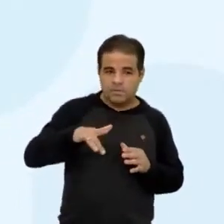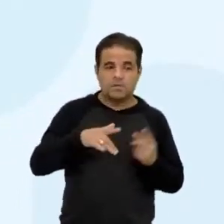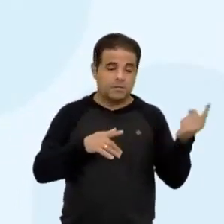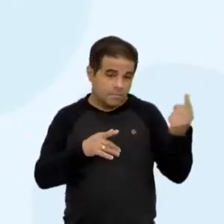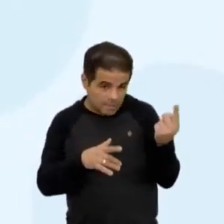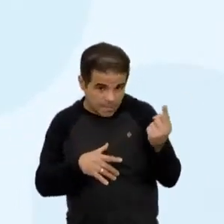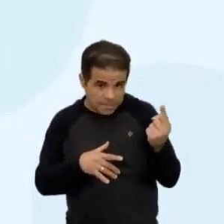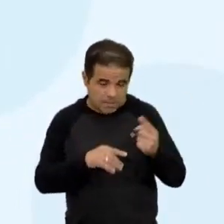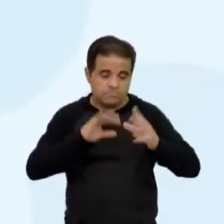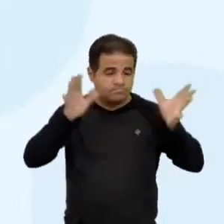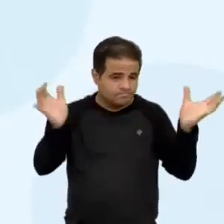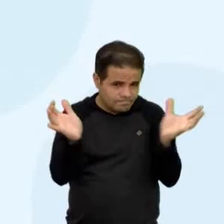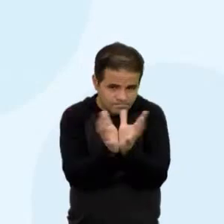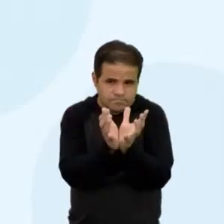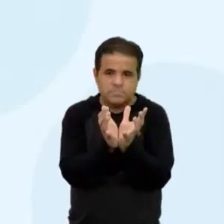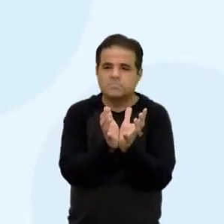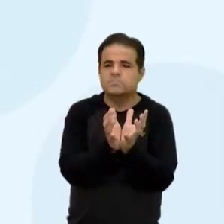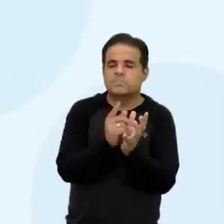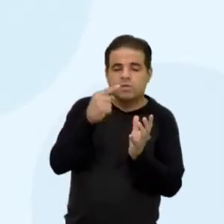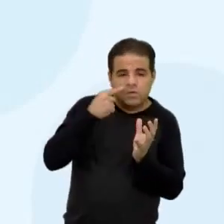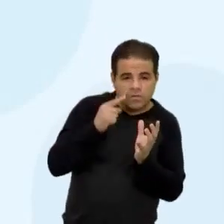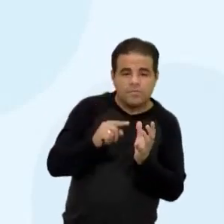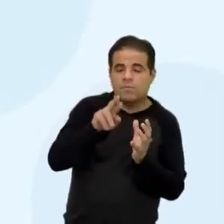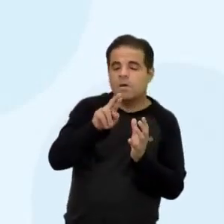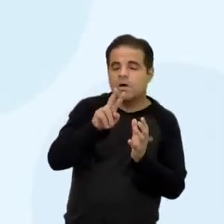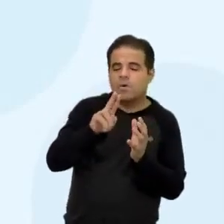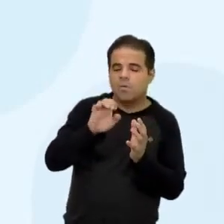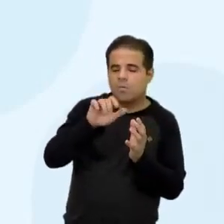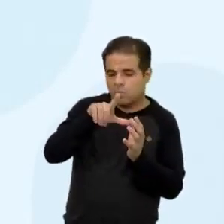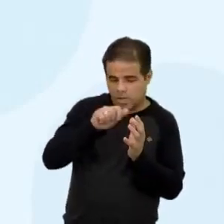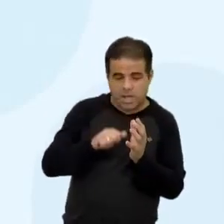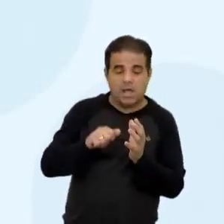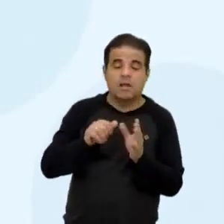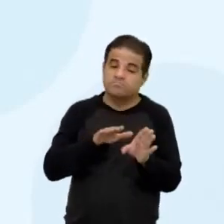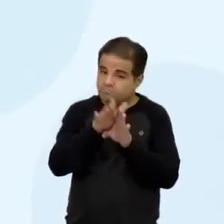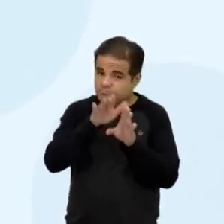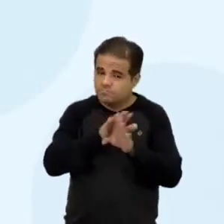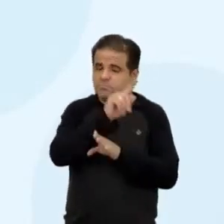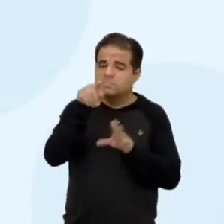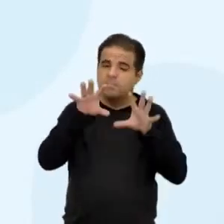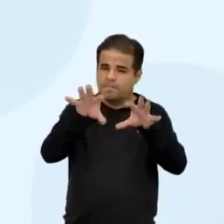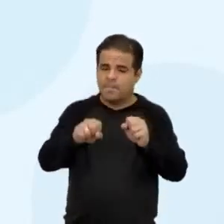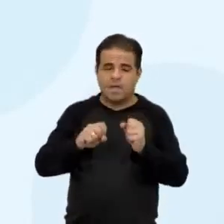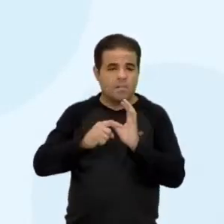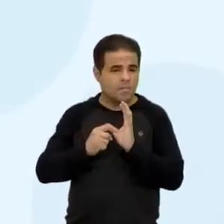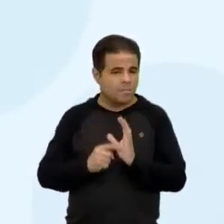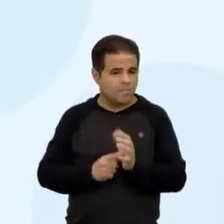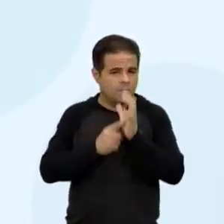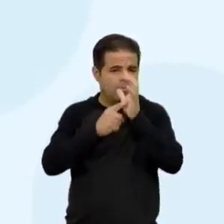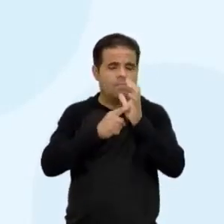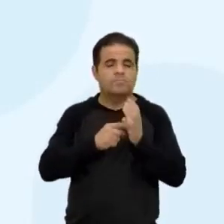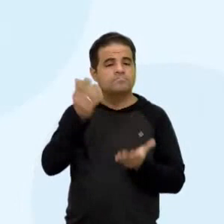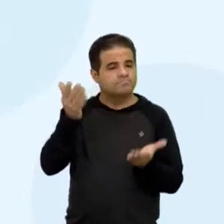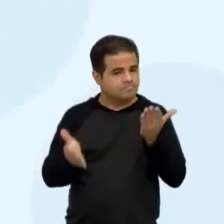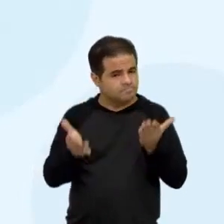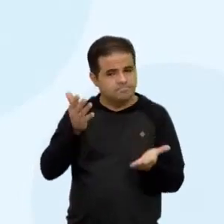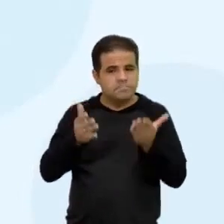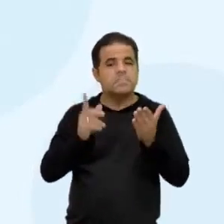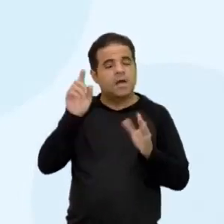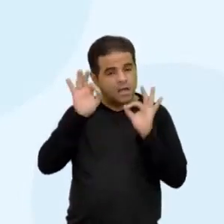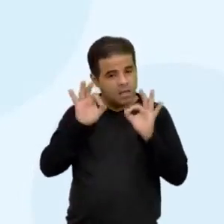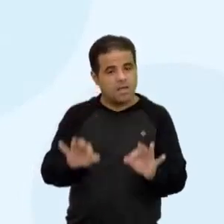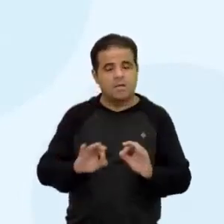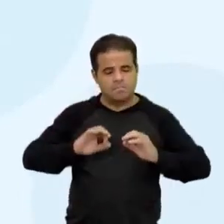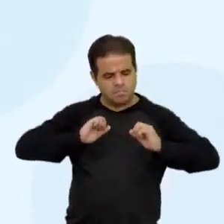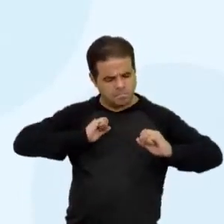Primeiro, eu vi um esquema com a arruela. Eu recomendo que vocês peguem esse motor desbalanceado, que é justamente